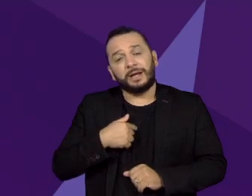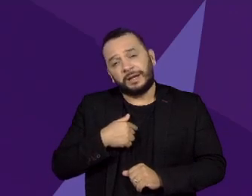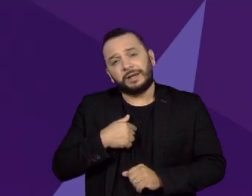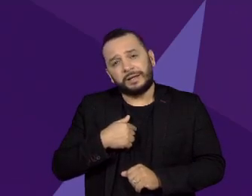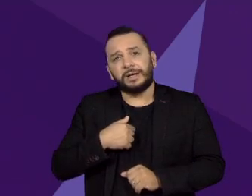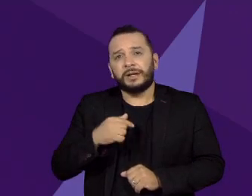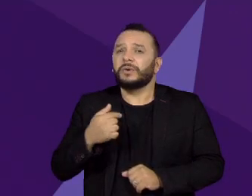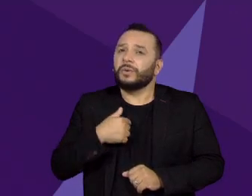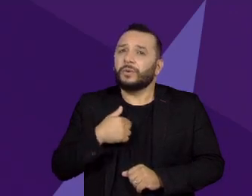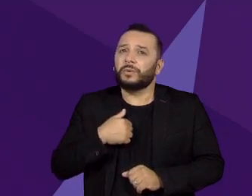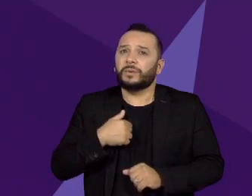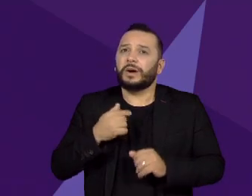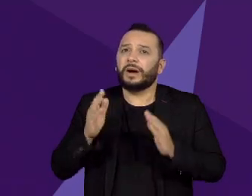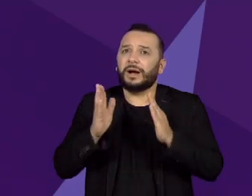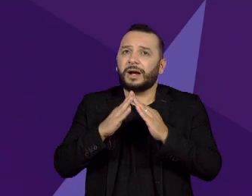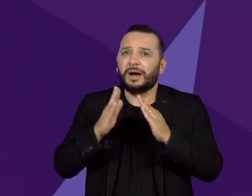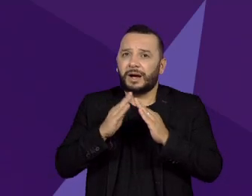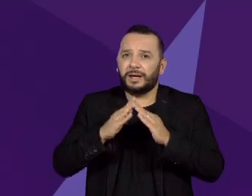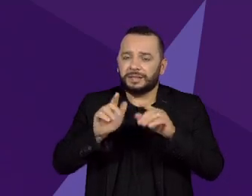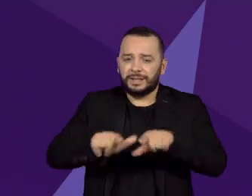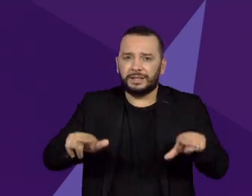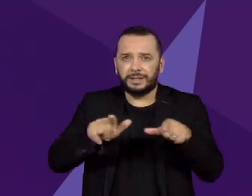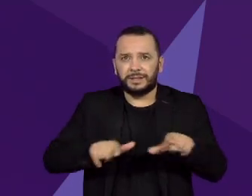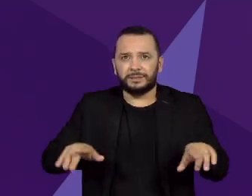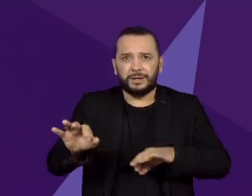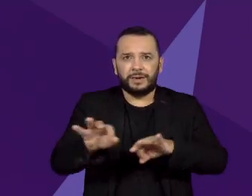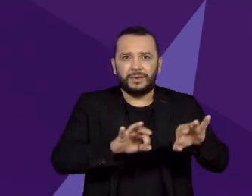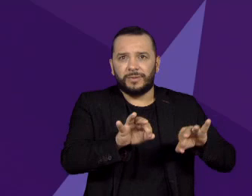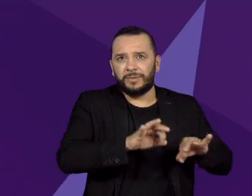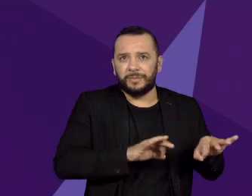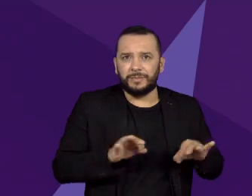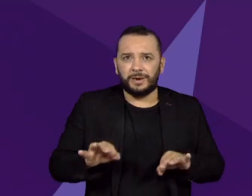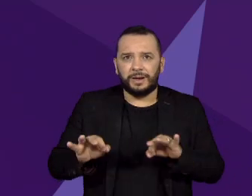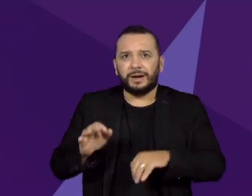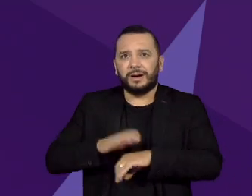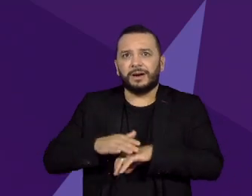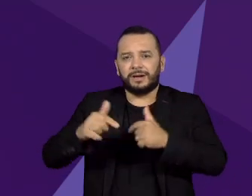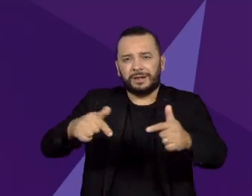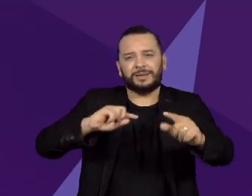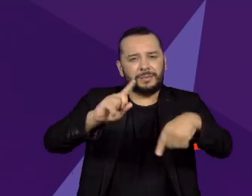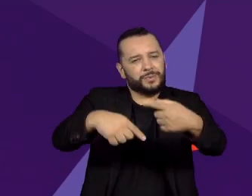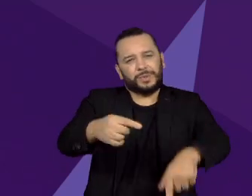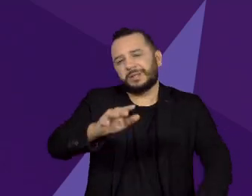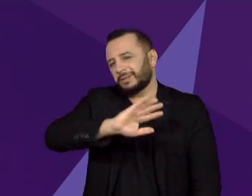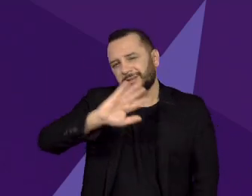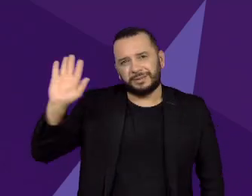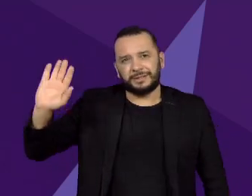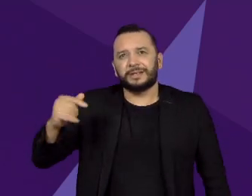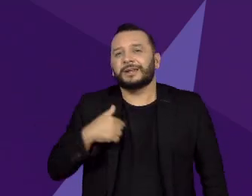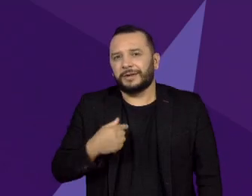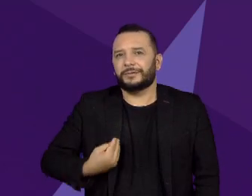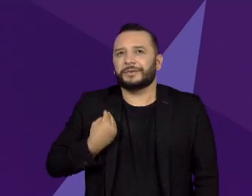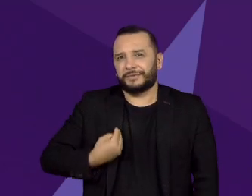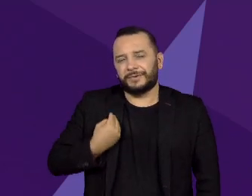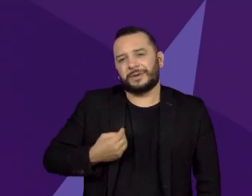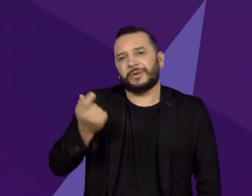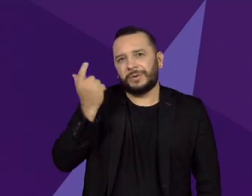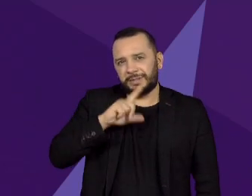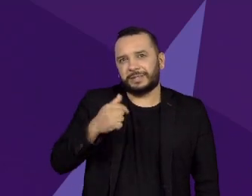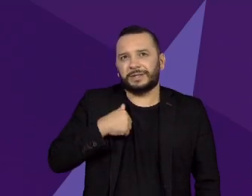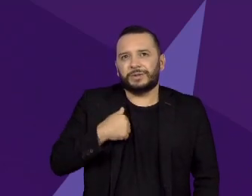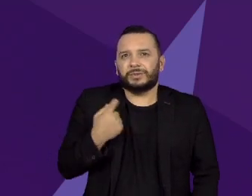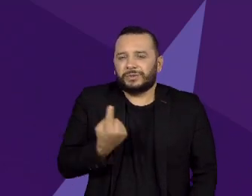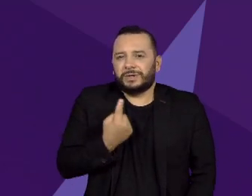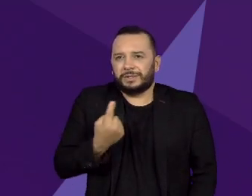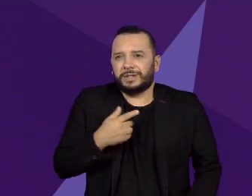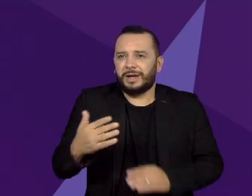casa também virou rotina, deixar tudo limpo, arrumado, só não botei em prática ainda. Enfim, tô sobrevivendo, e acho que esse isolamento tem me